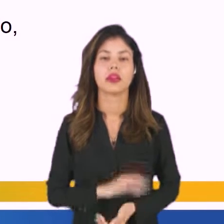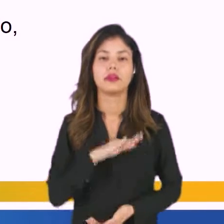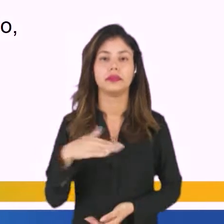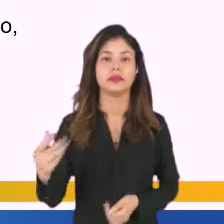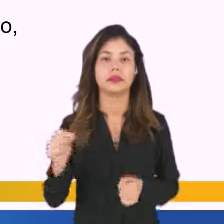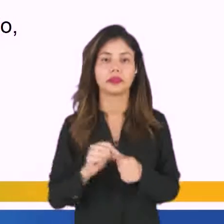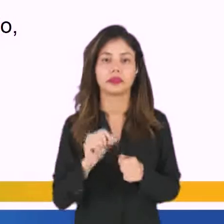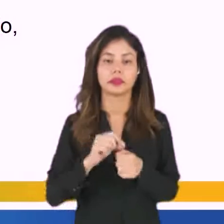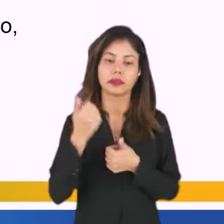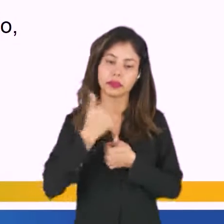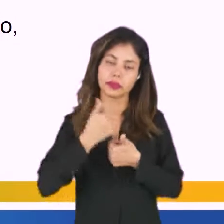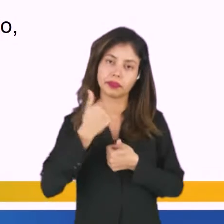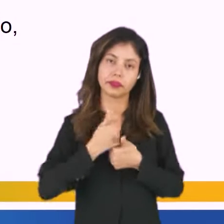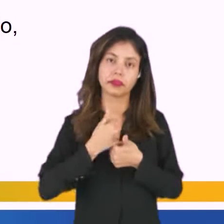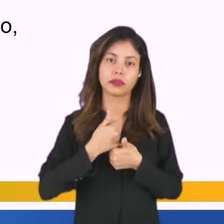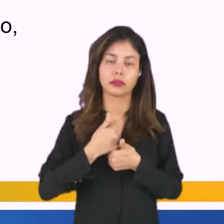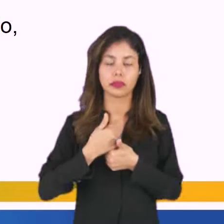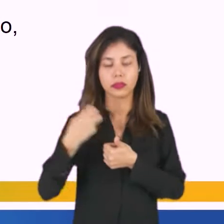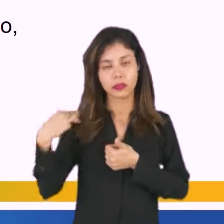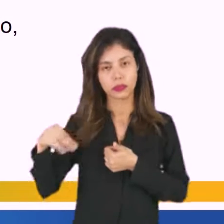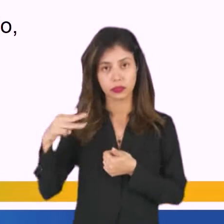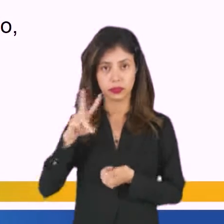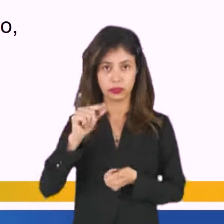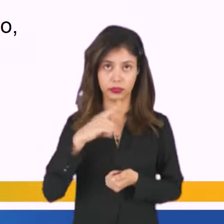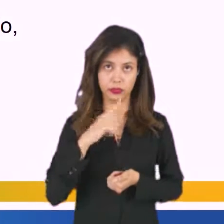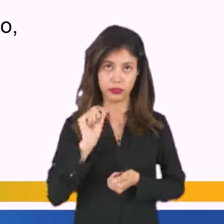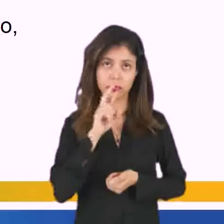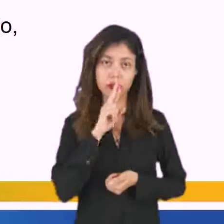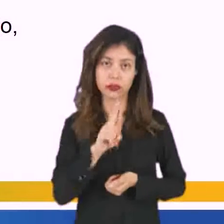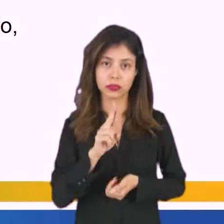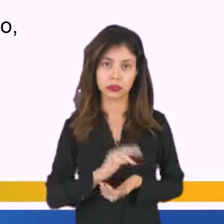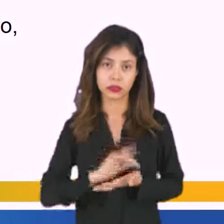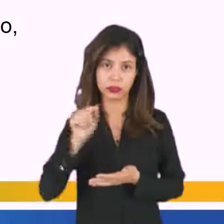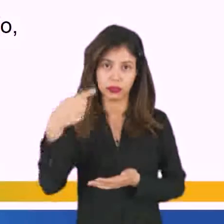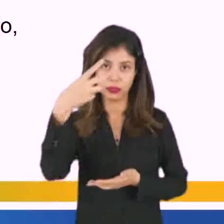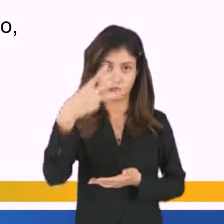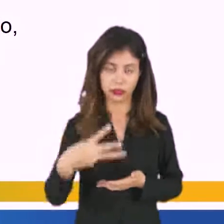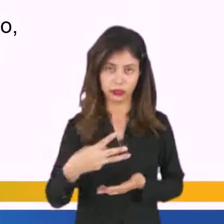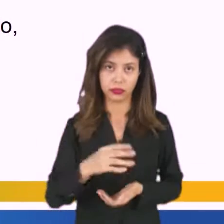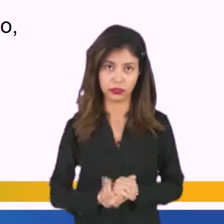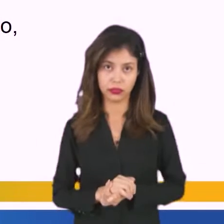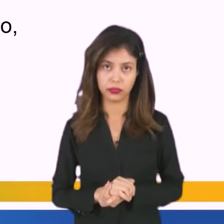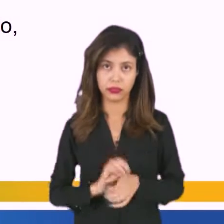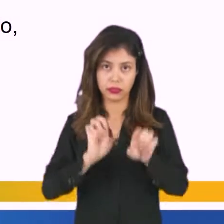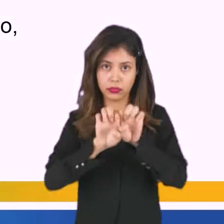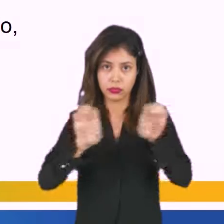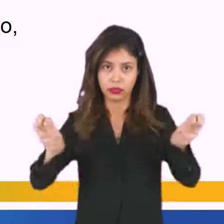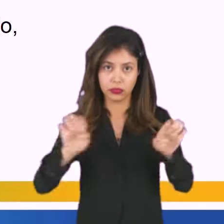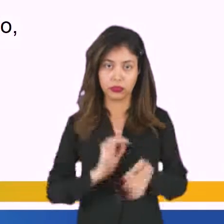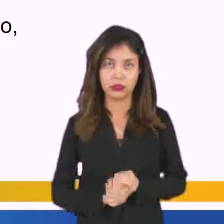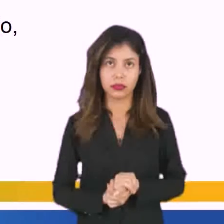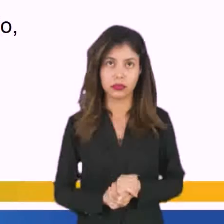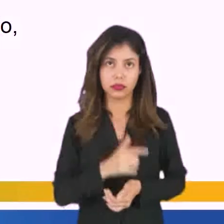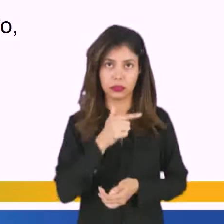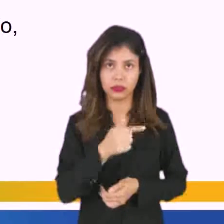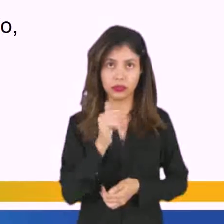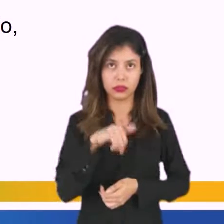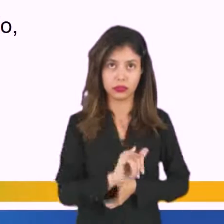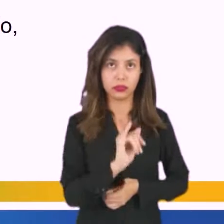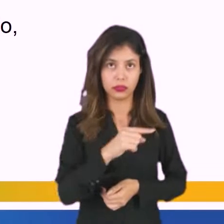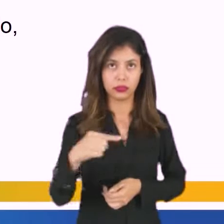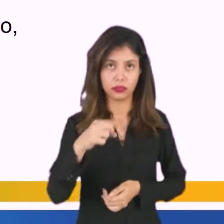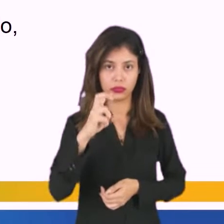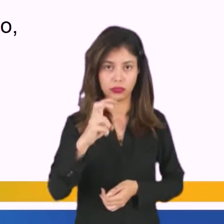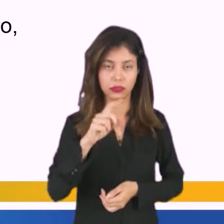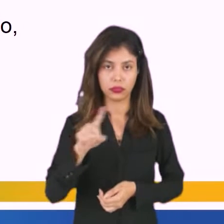fizer essa estratégia matemática, você terá o seguinte resultado lá na terceira equação.